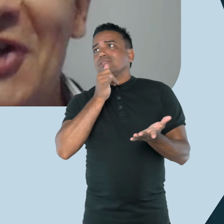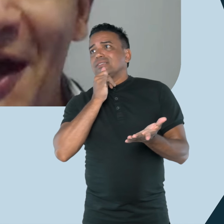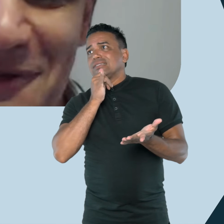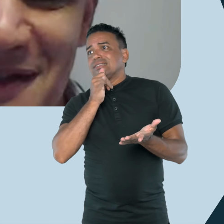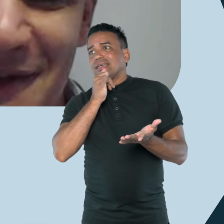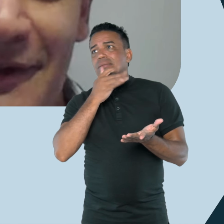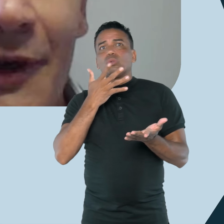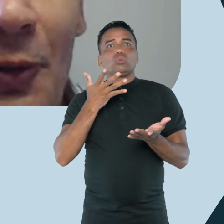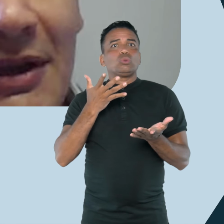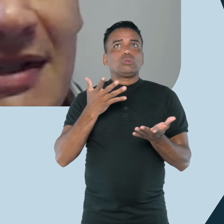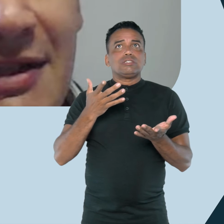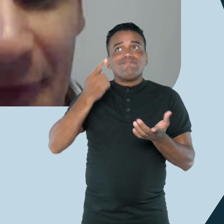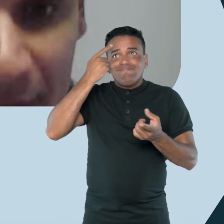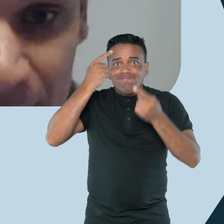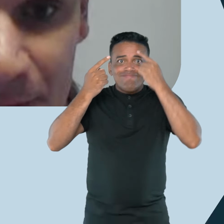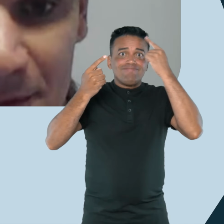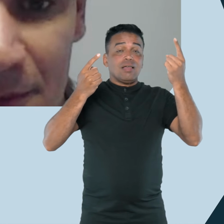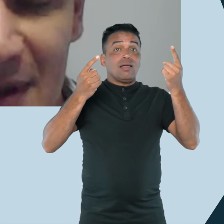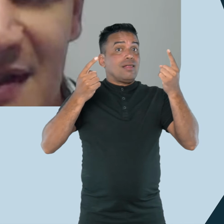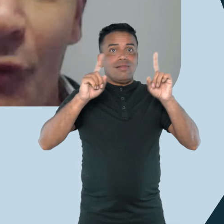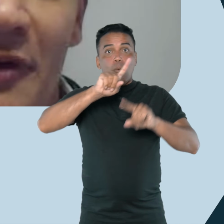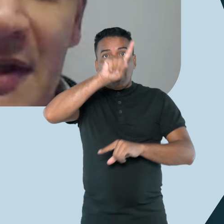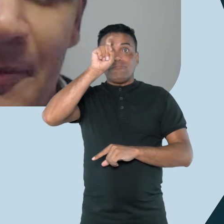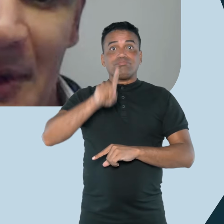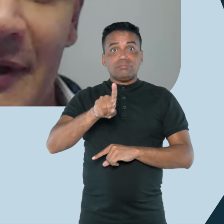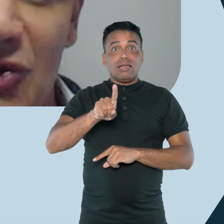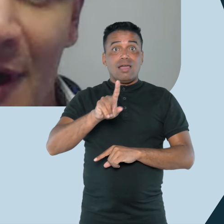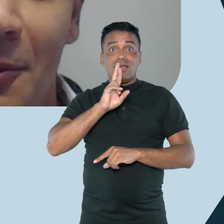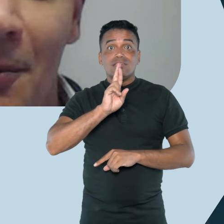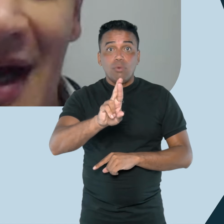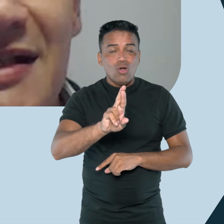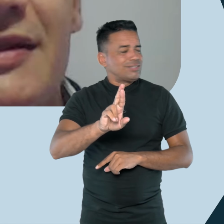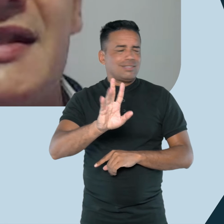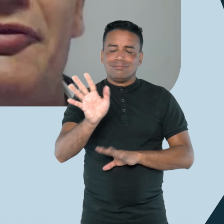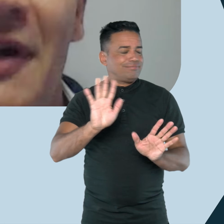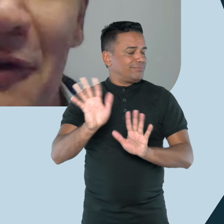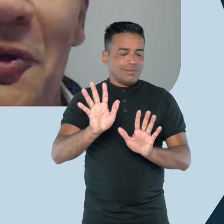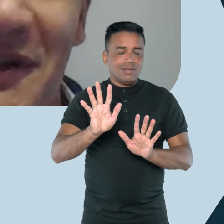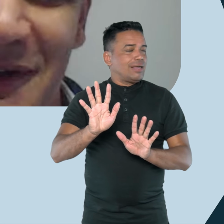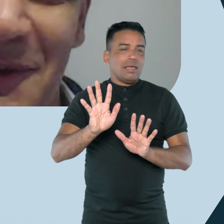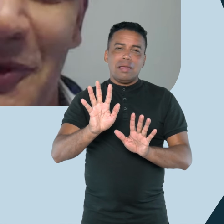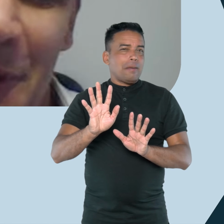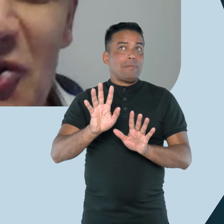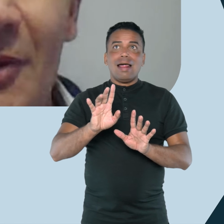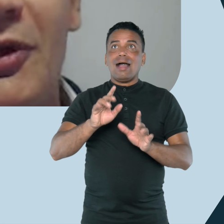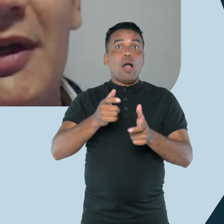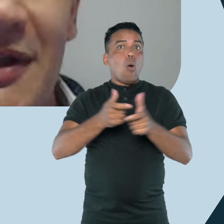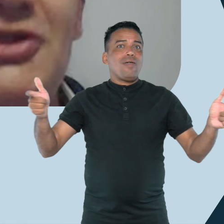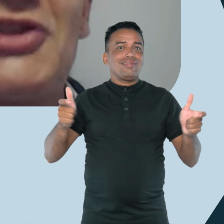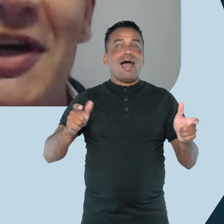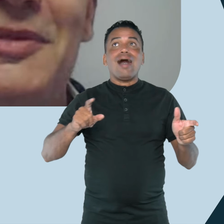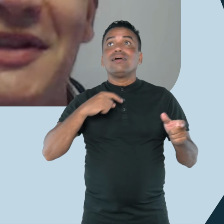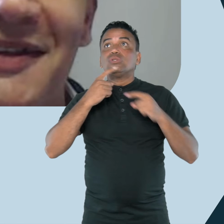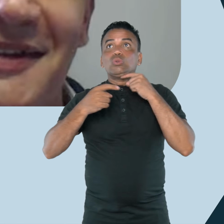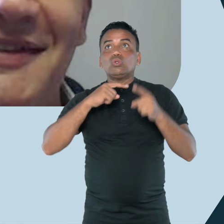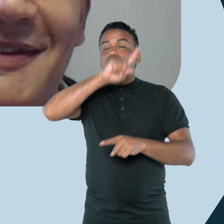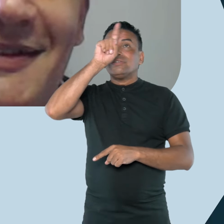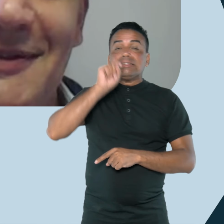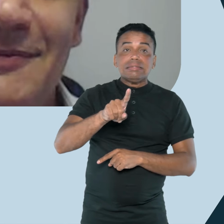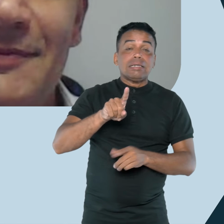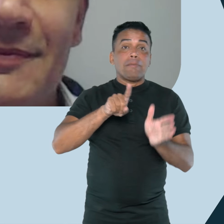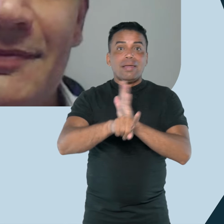algumas chaves, né? Não para decifrá-lo, mas talvez para deixá-lo mais indecifrável ainda, porque eu acho que é por aí que a gente caminha,